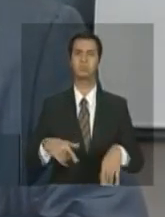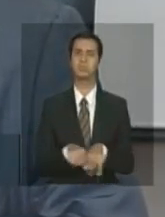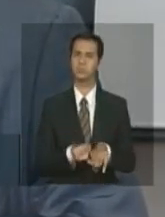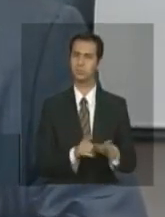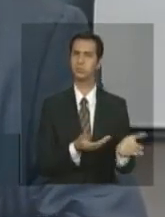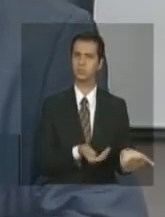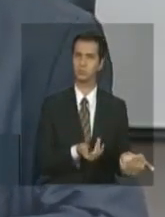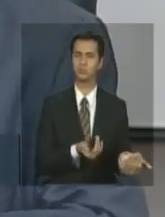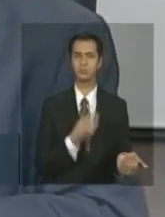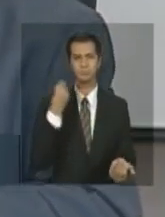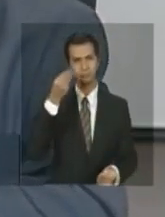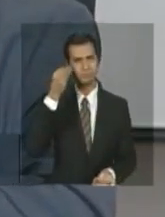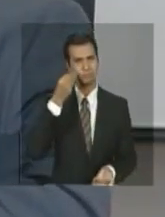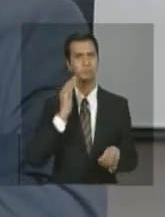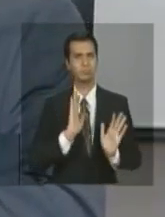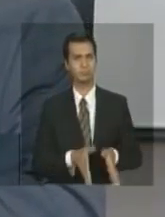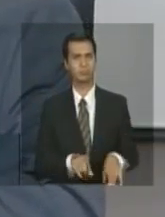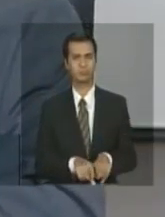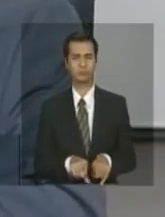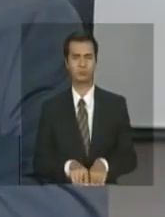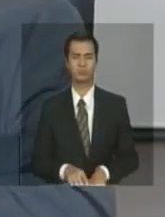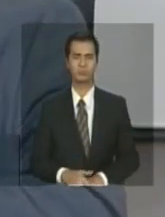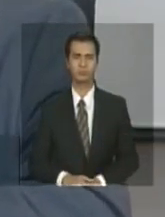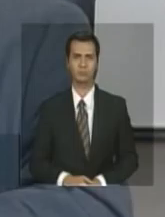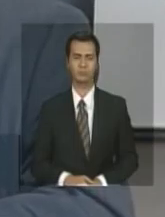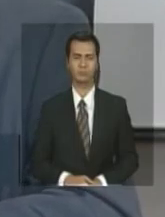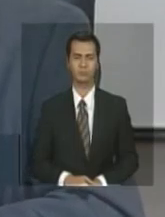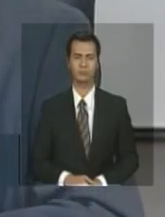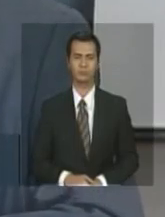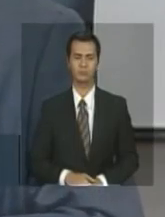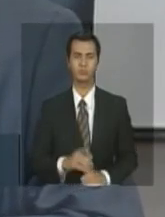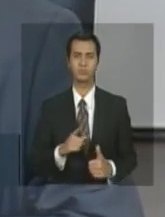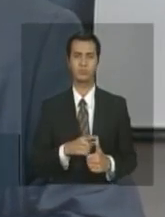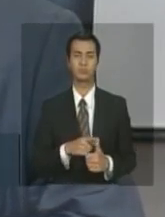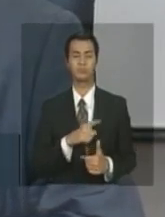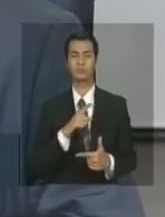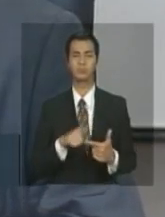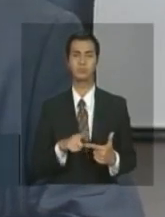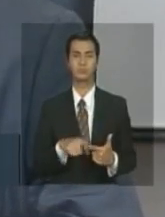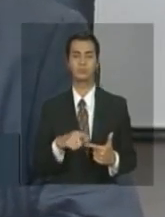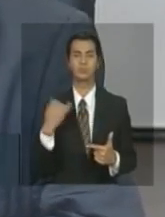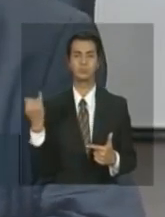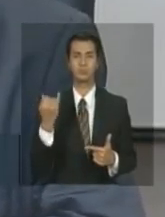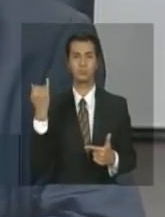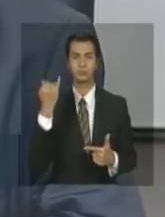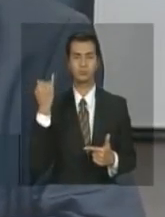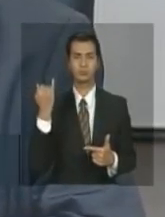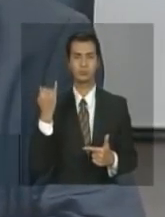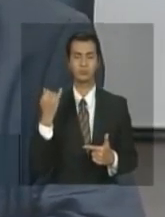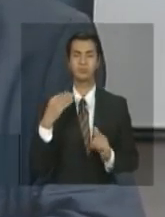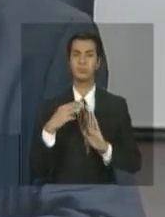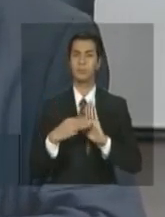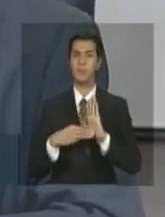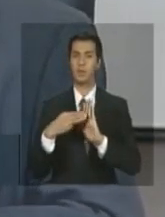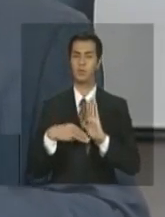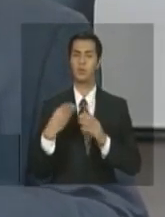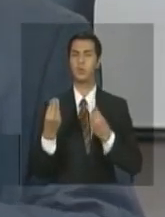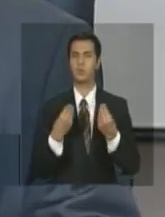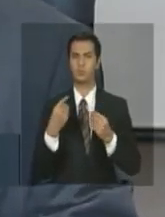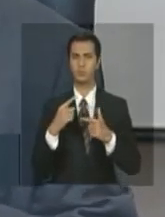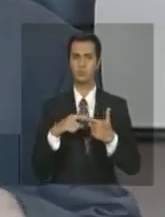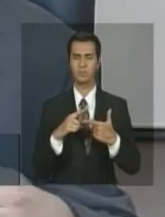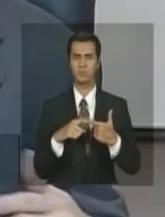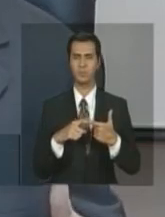jovens. Então, essa é uma primeira questão importante aqui. Uma segunda coisa importante do ponto de vista metodológico. Qual é a